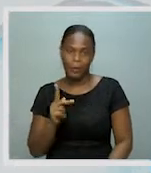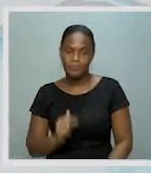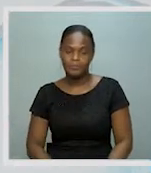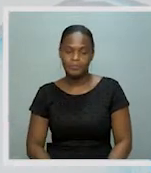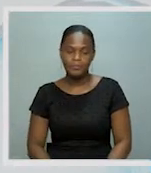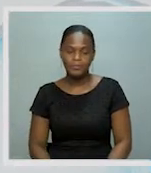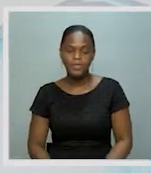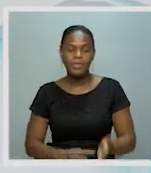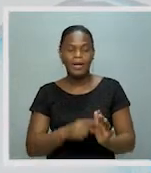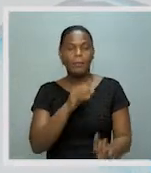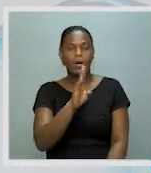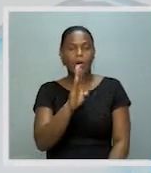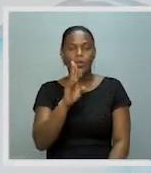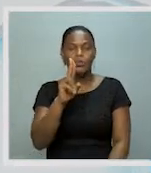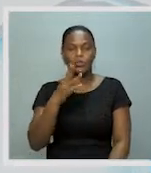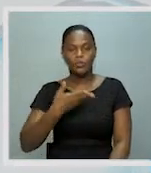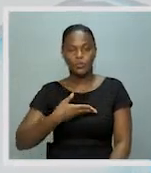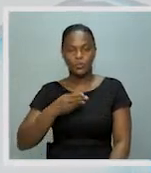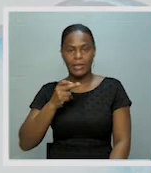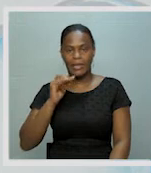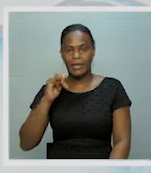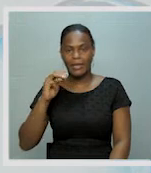ok? Temos o judaísmo.